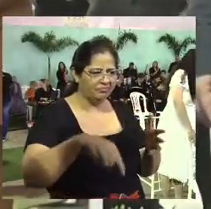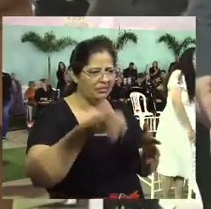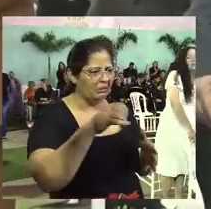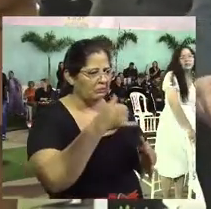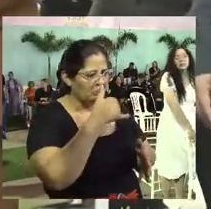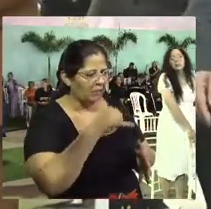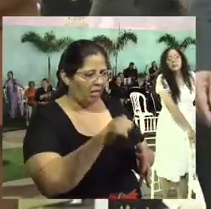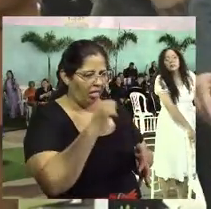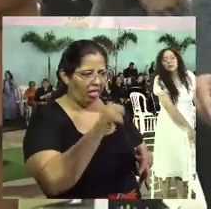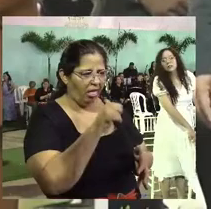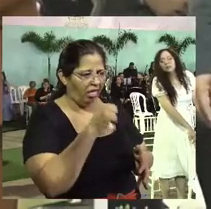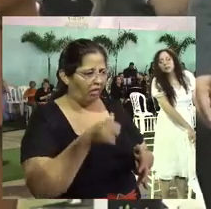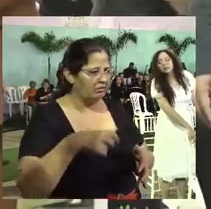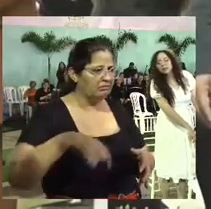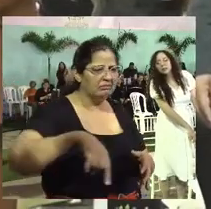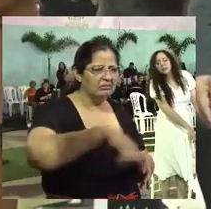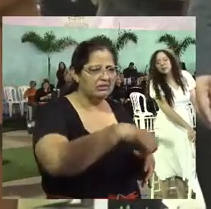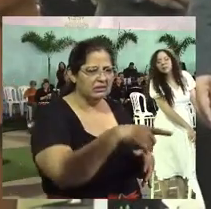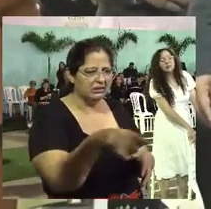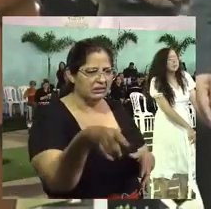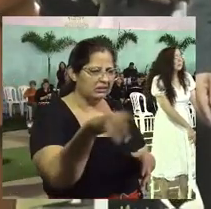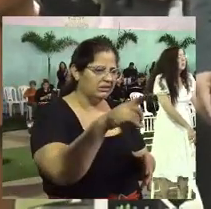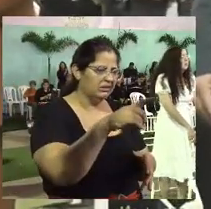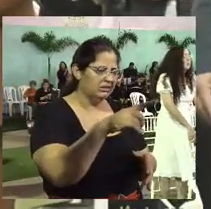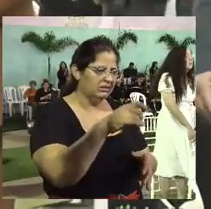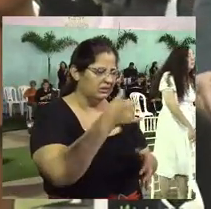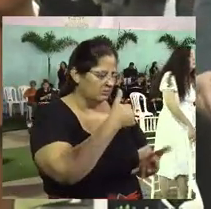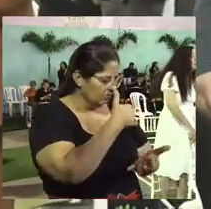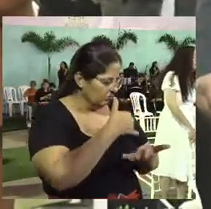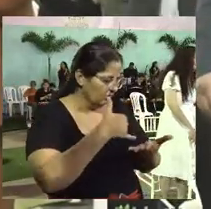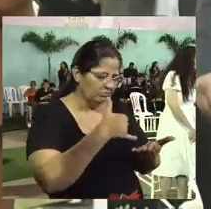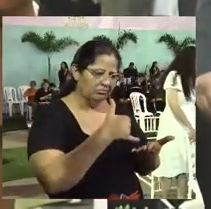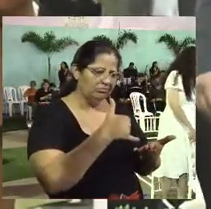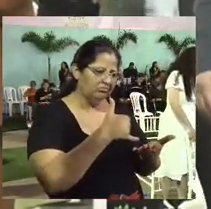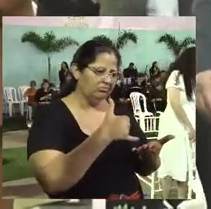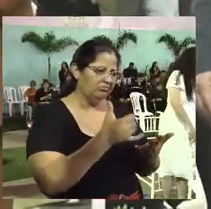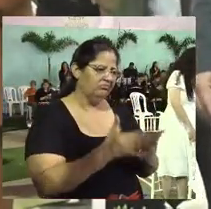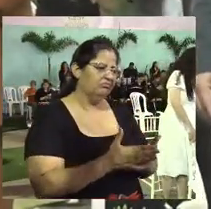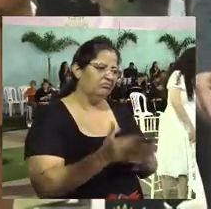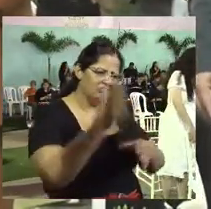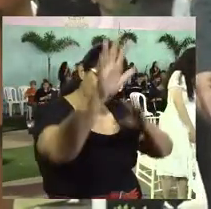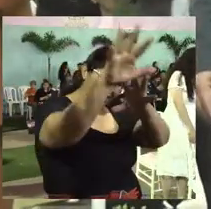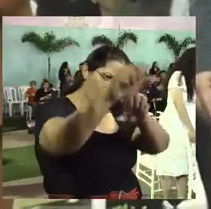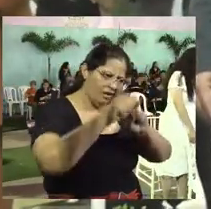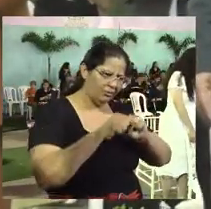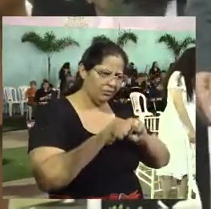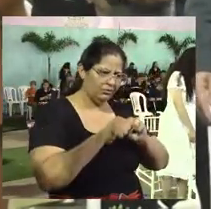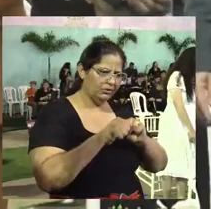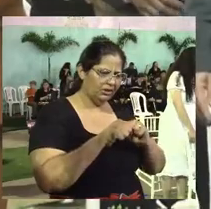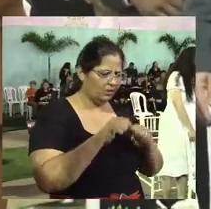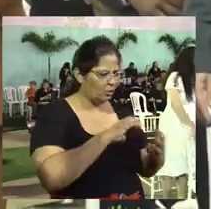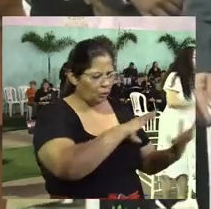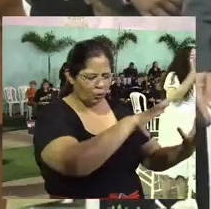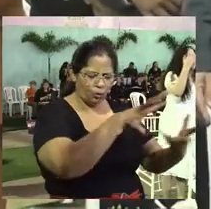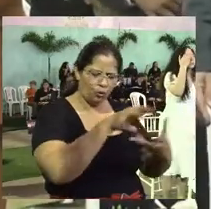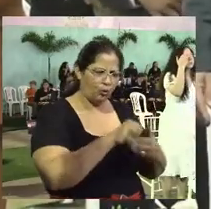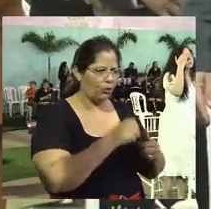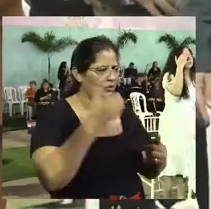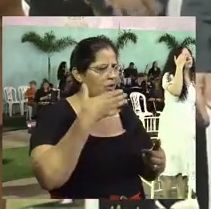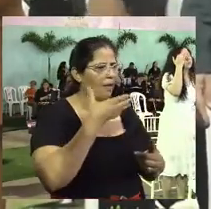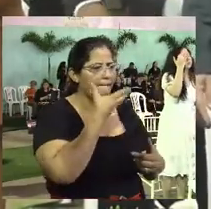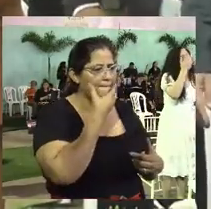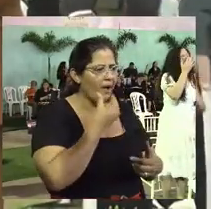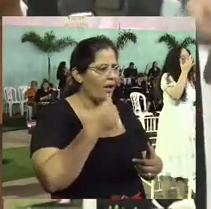mendigo morador de rua naquele bairro mais afastado Onde tem um ponto de droga traga todo mundo para cá pai